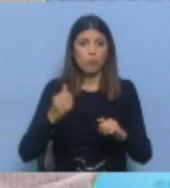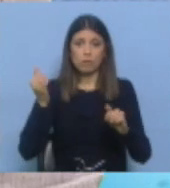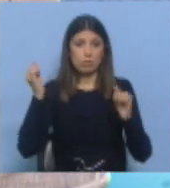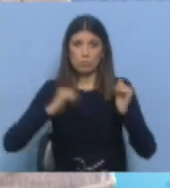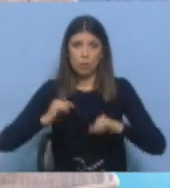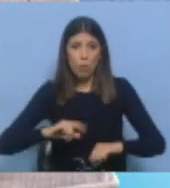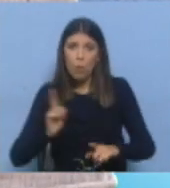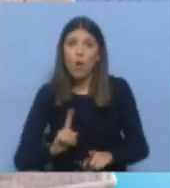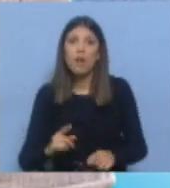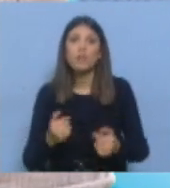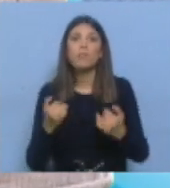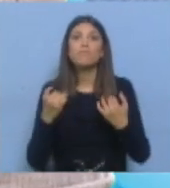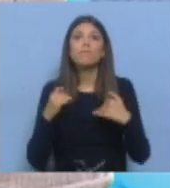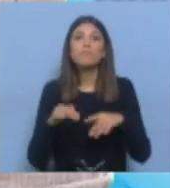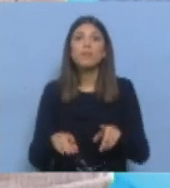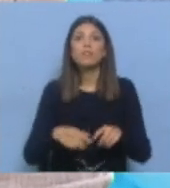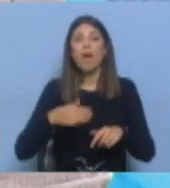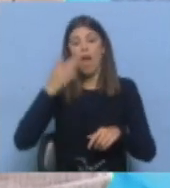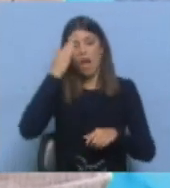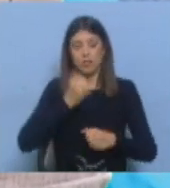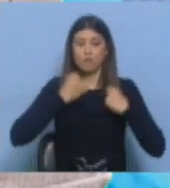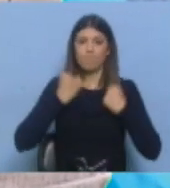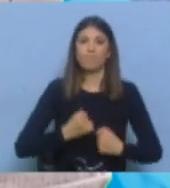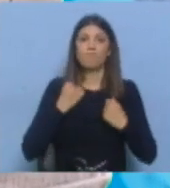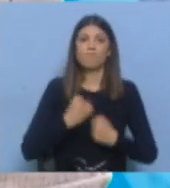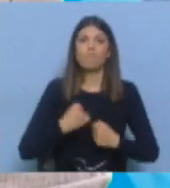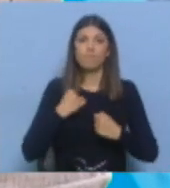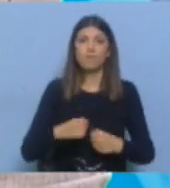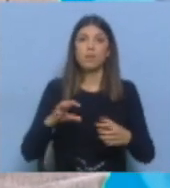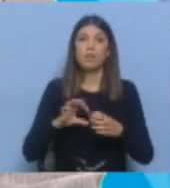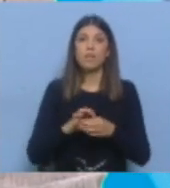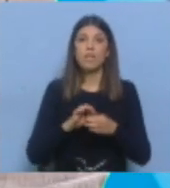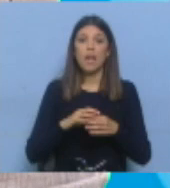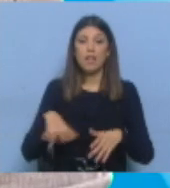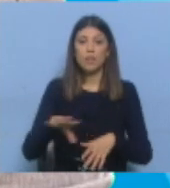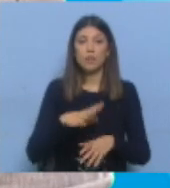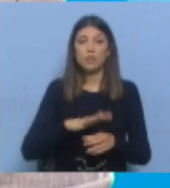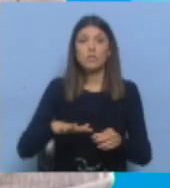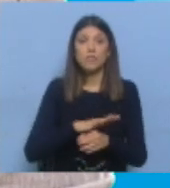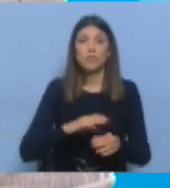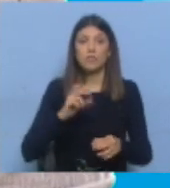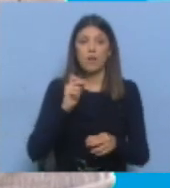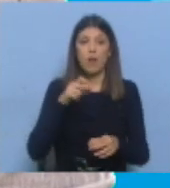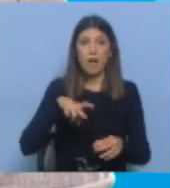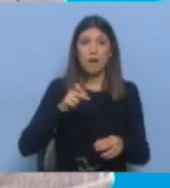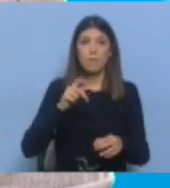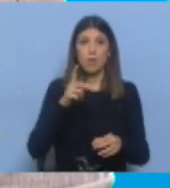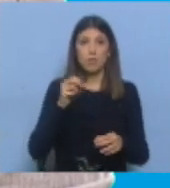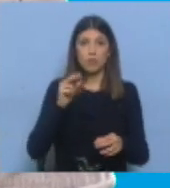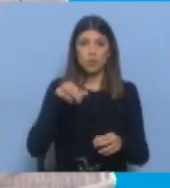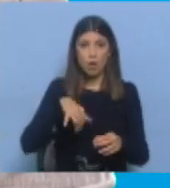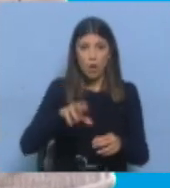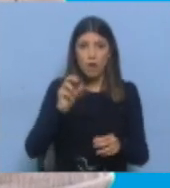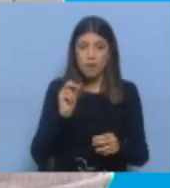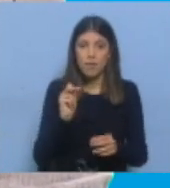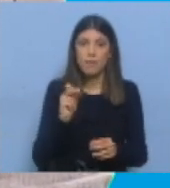errado. Parece-me que essa resistência interna ganhou até muita força com a questão do Sínodo da Amazónia e com as reservas foram colocadas algumas das propostas do documento